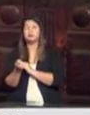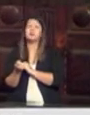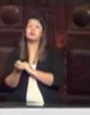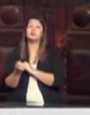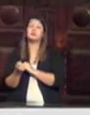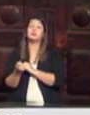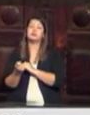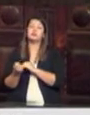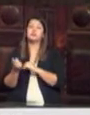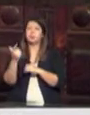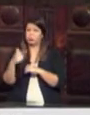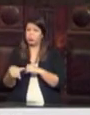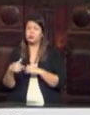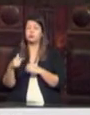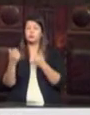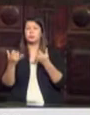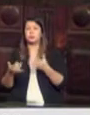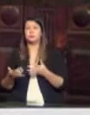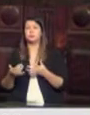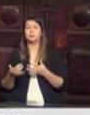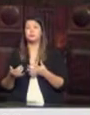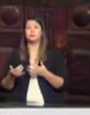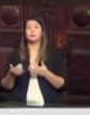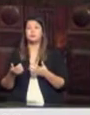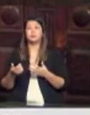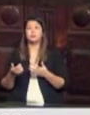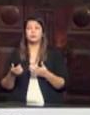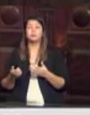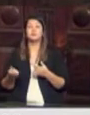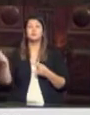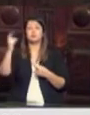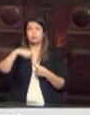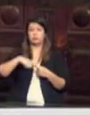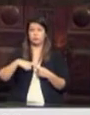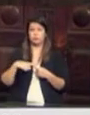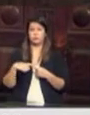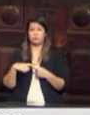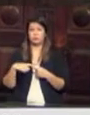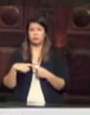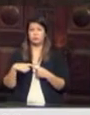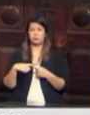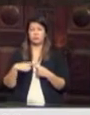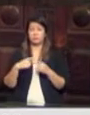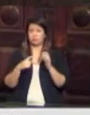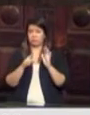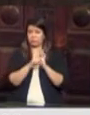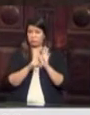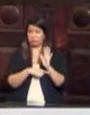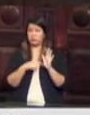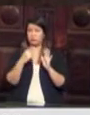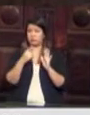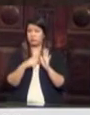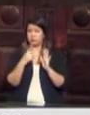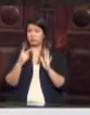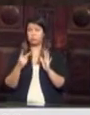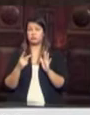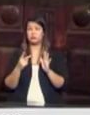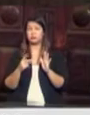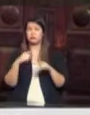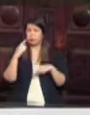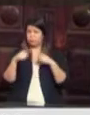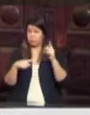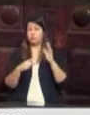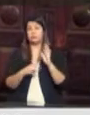aí repete o texto do artigo 19. E bota lá, eram 2 parágrafos, primeiro e segundo, bota o parágrafo